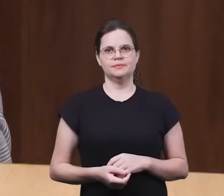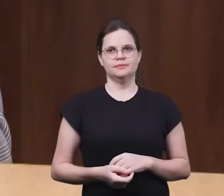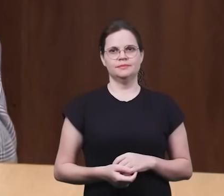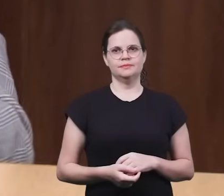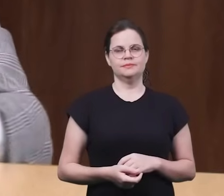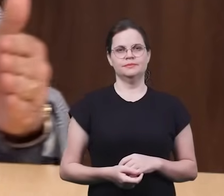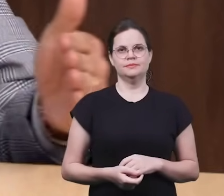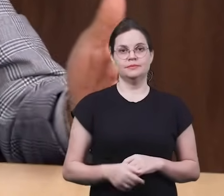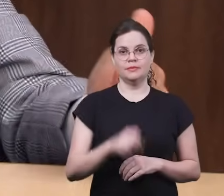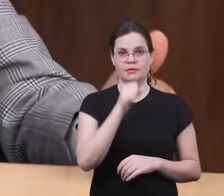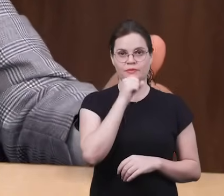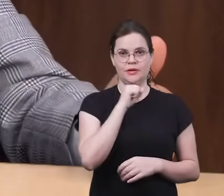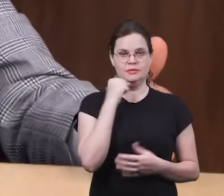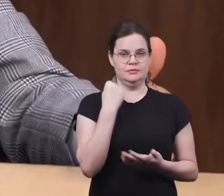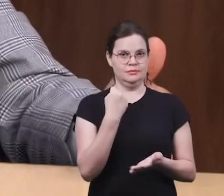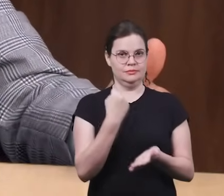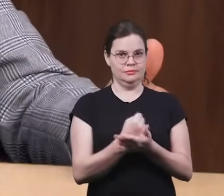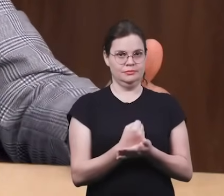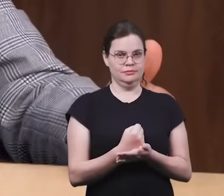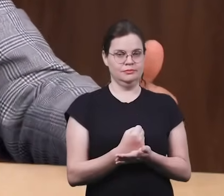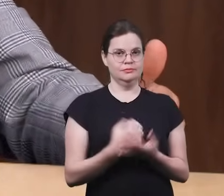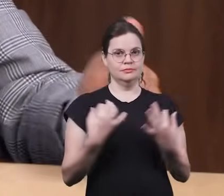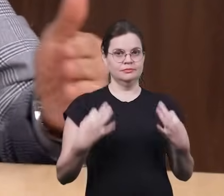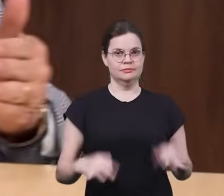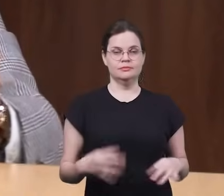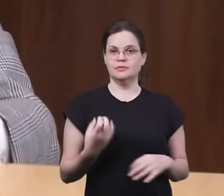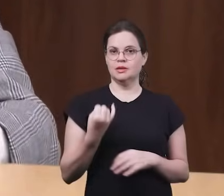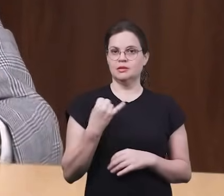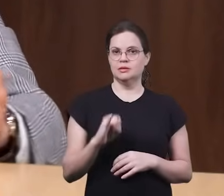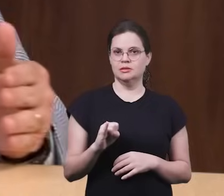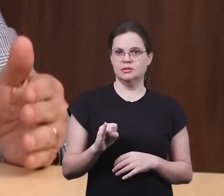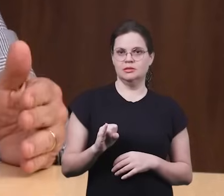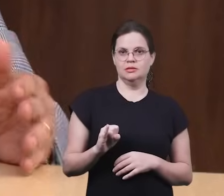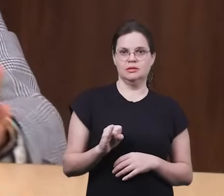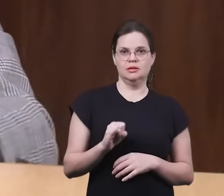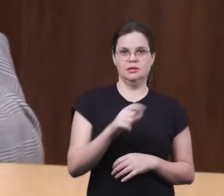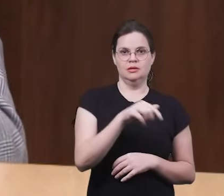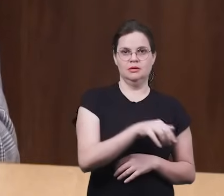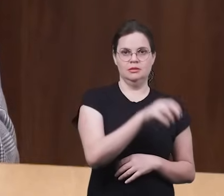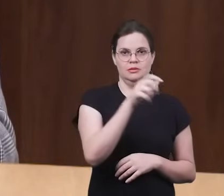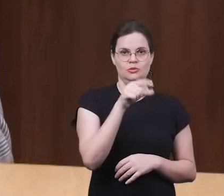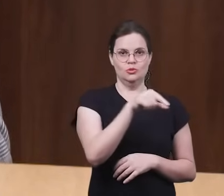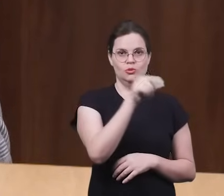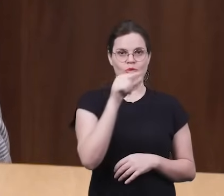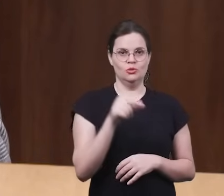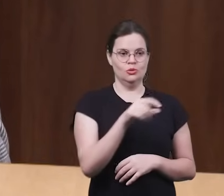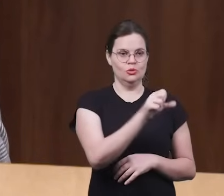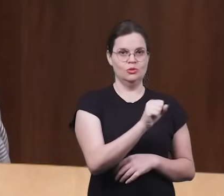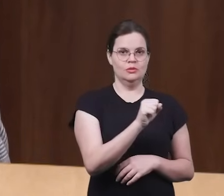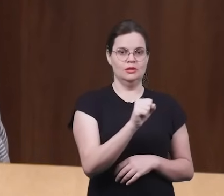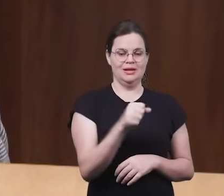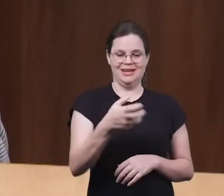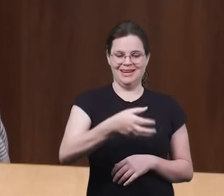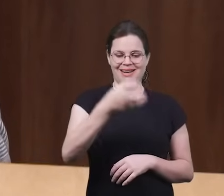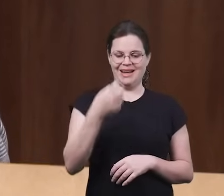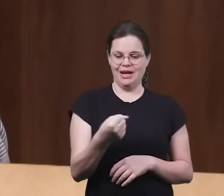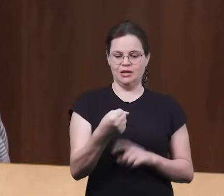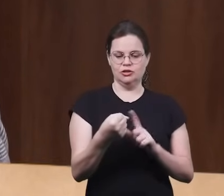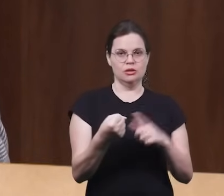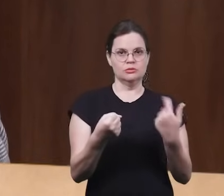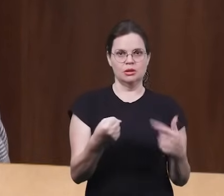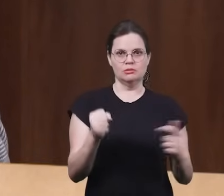Francisco, no Velho Testamento, se o pastor tivesse sem um cajado, ele não podia conduzir o rebanho.